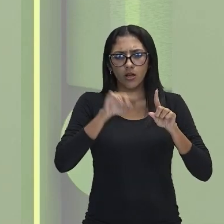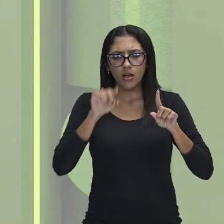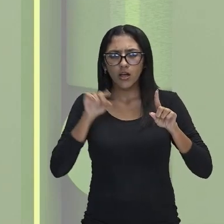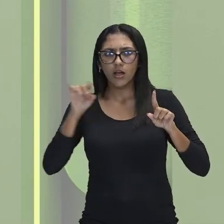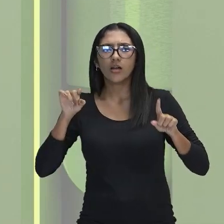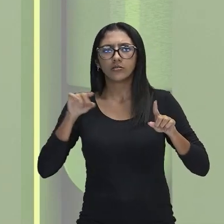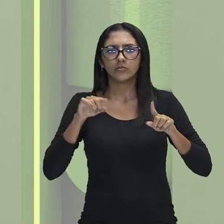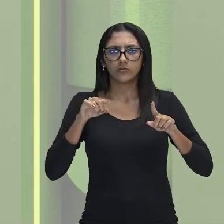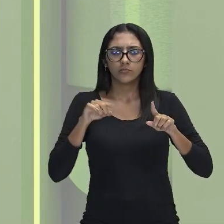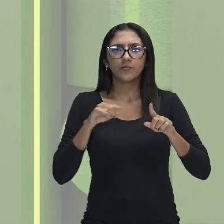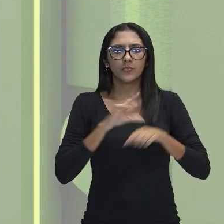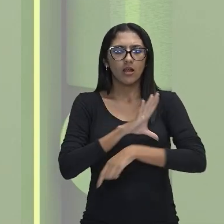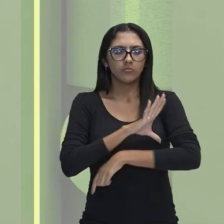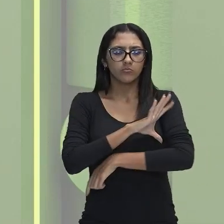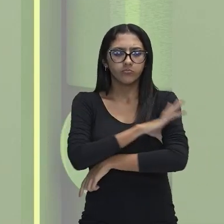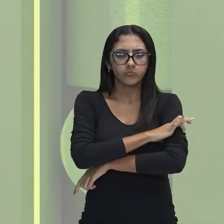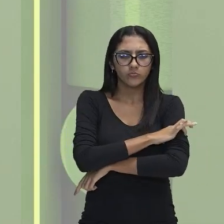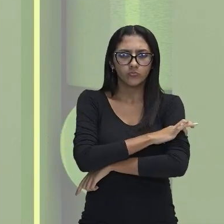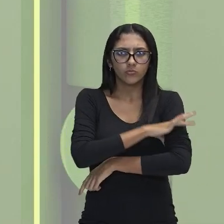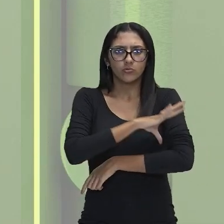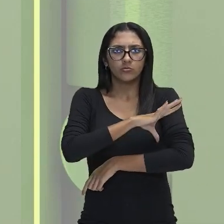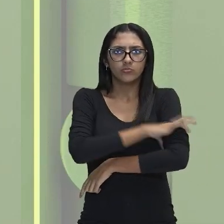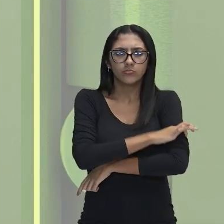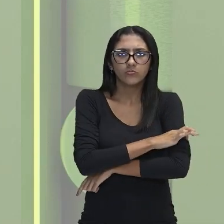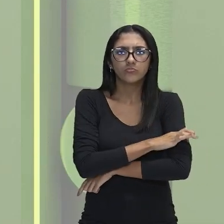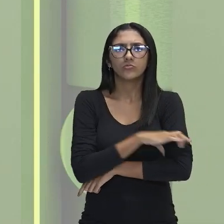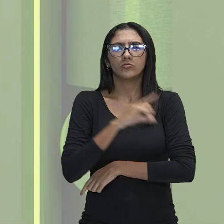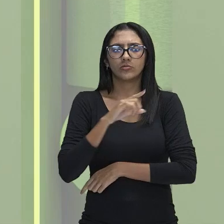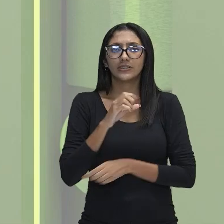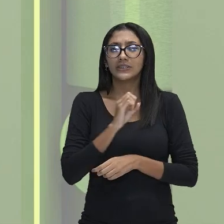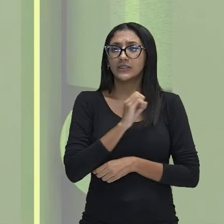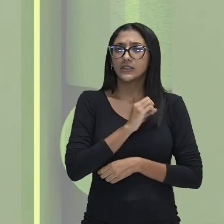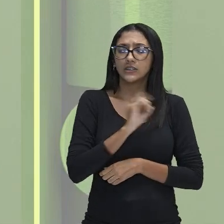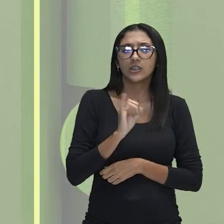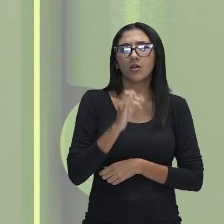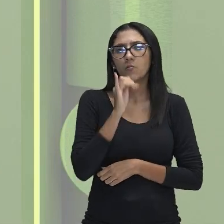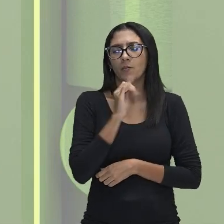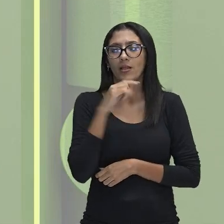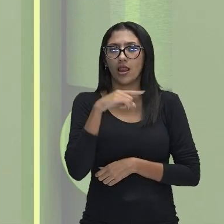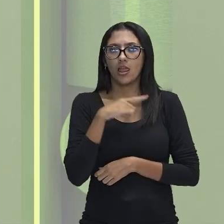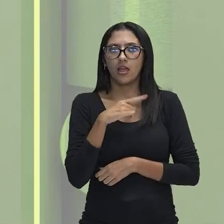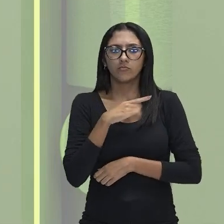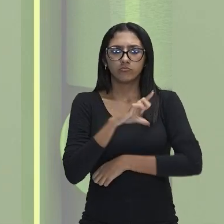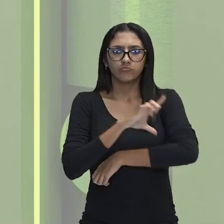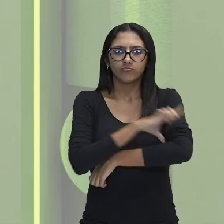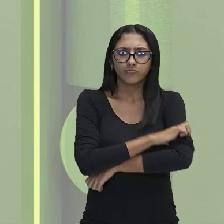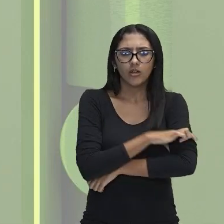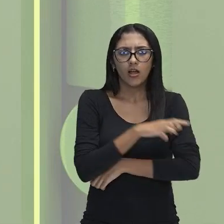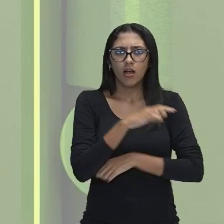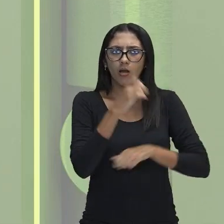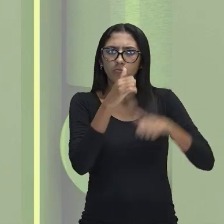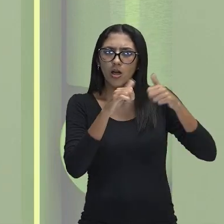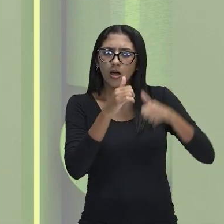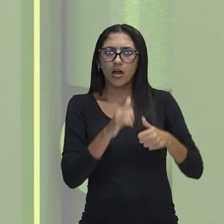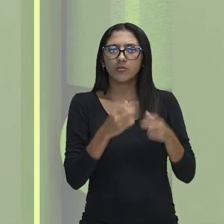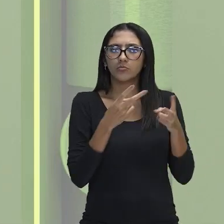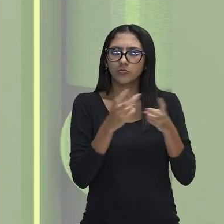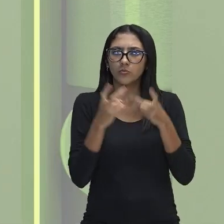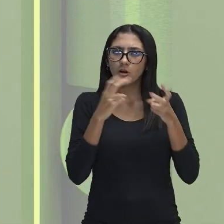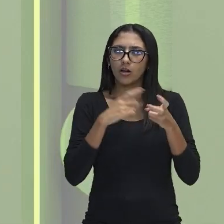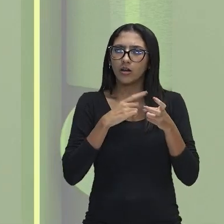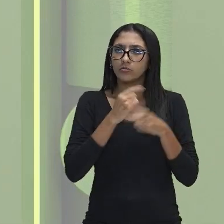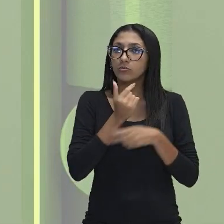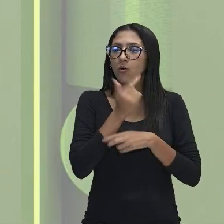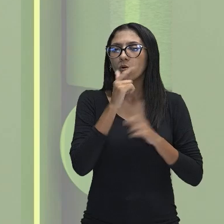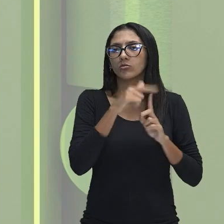por 24 horas. E aí sim, se houver necessidade, serão feitos outros